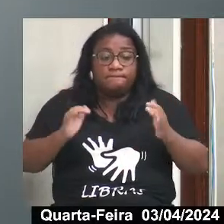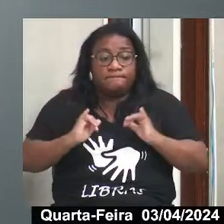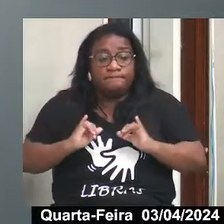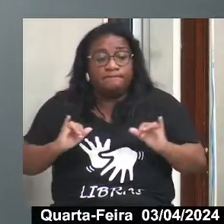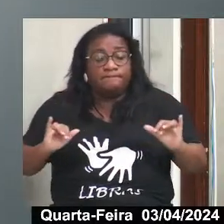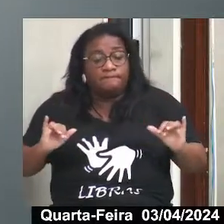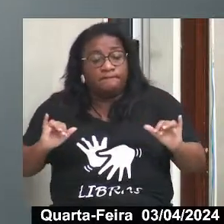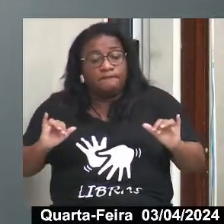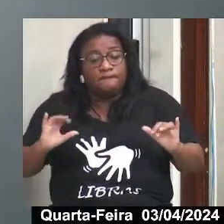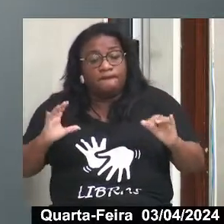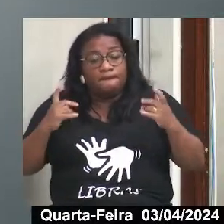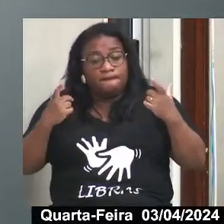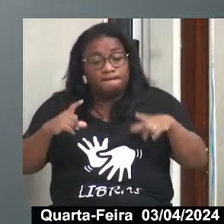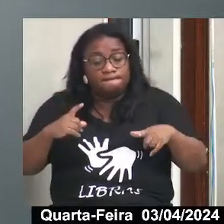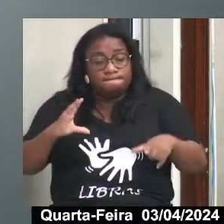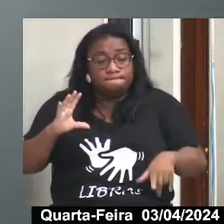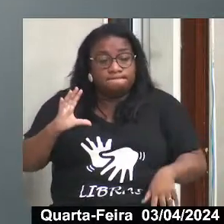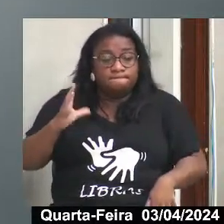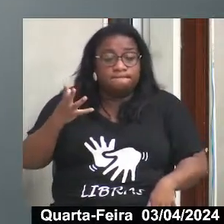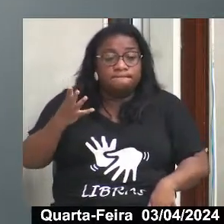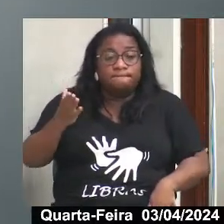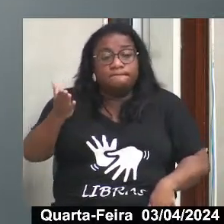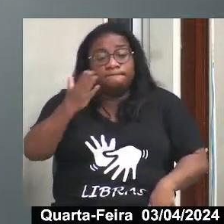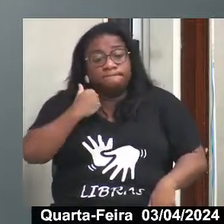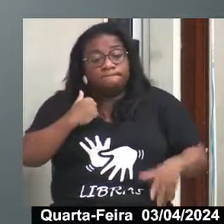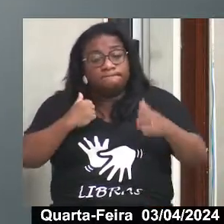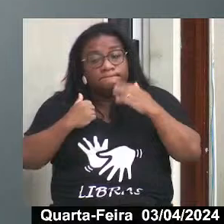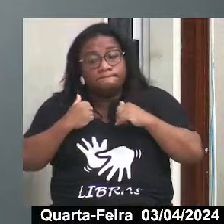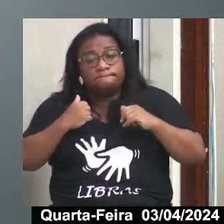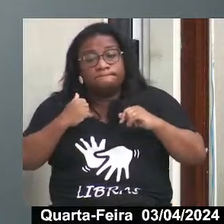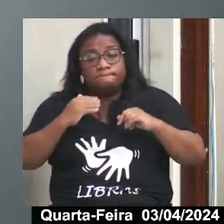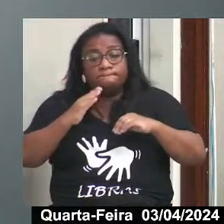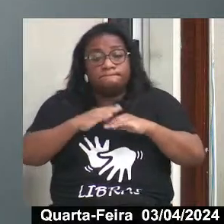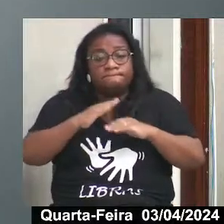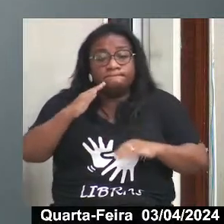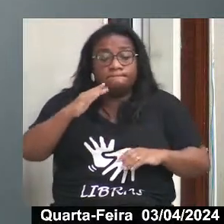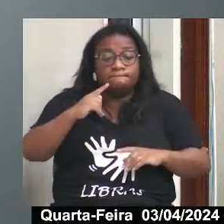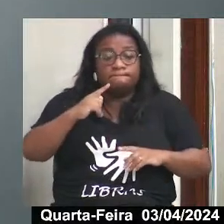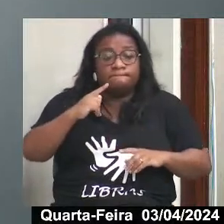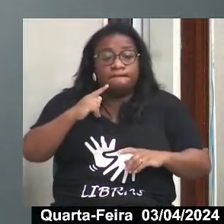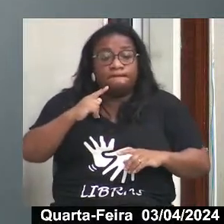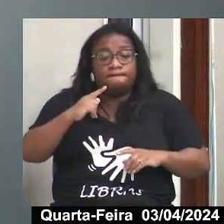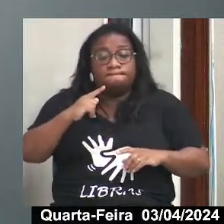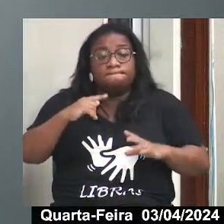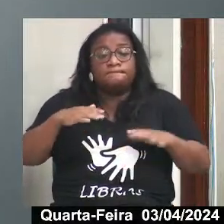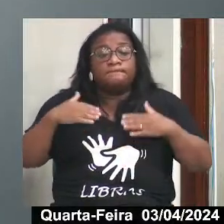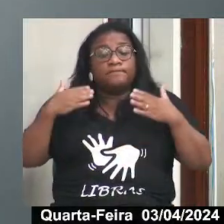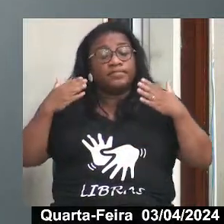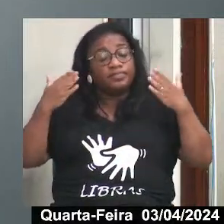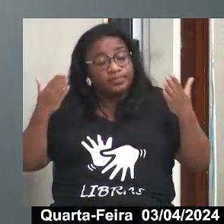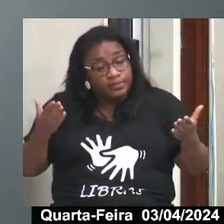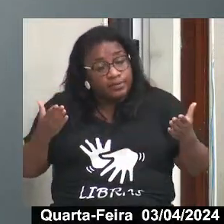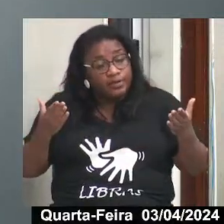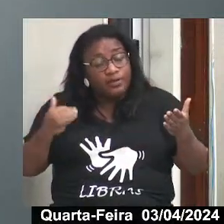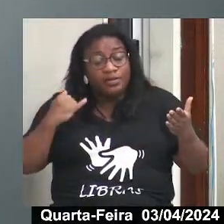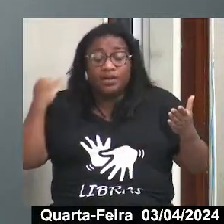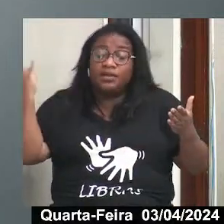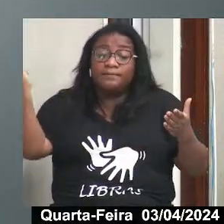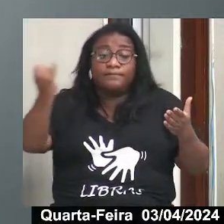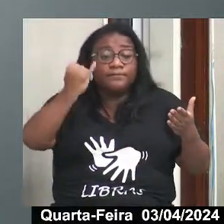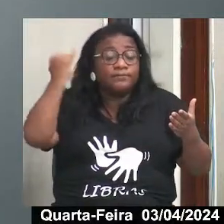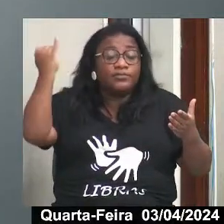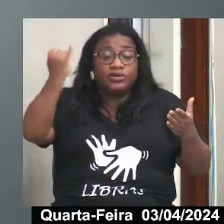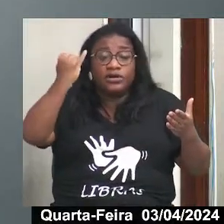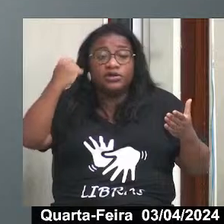né? Aonde vai sair levando alimento nas regiões mais longínquas, né? Então é